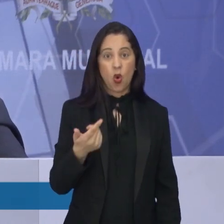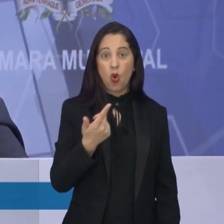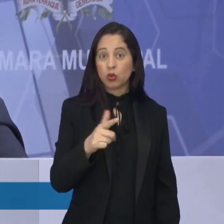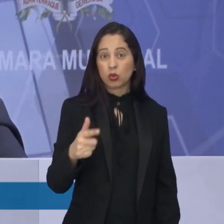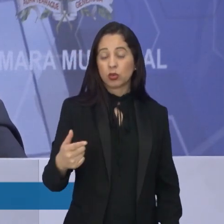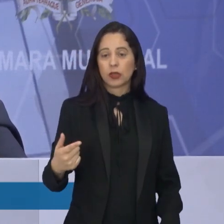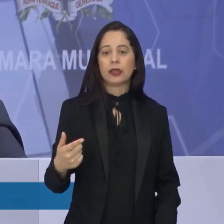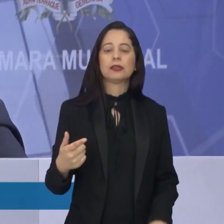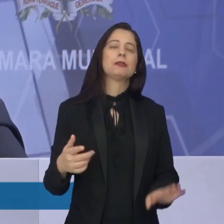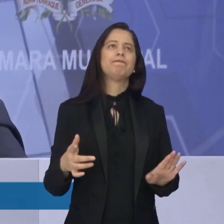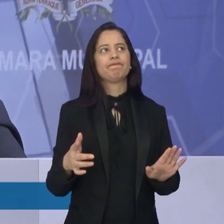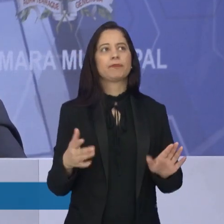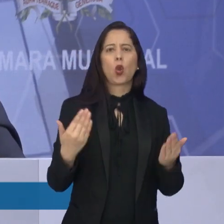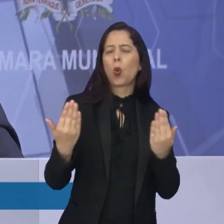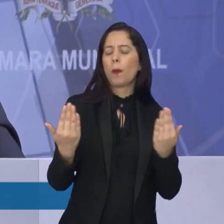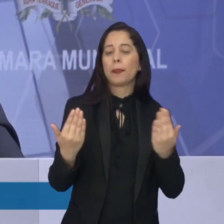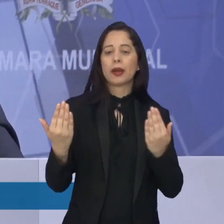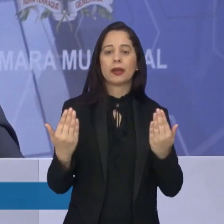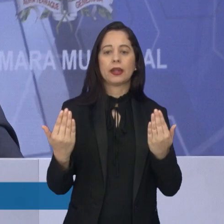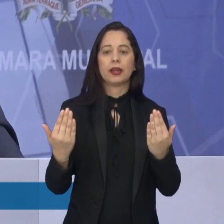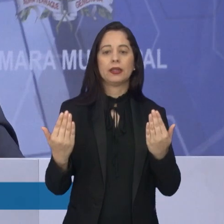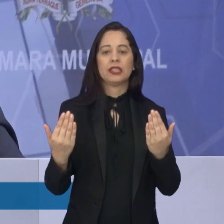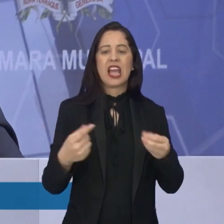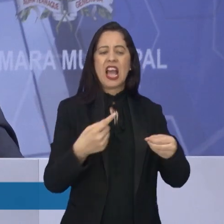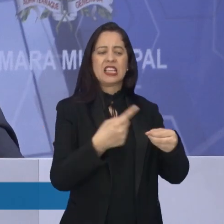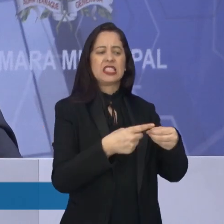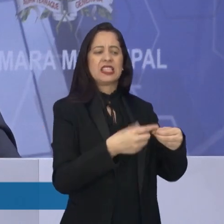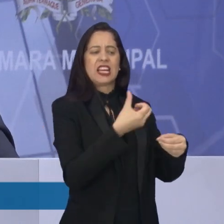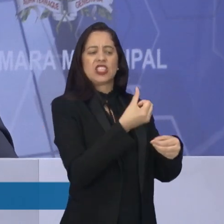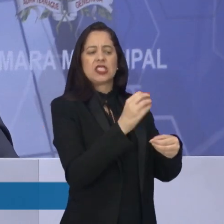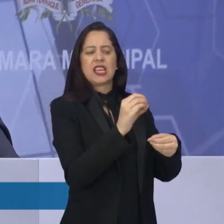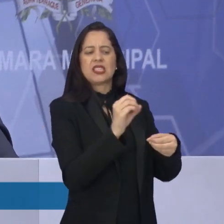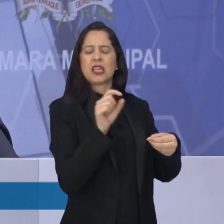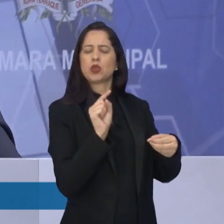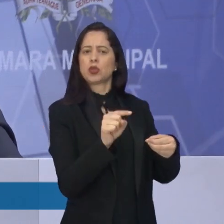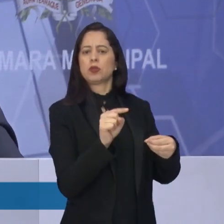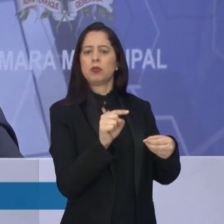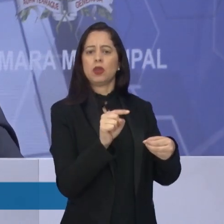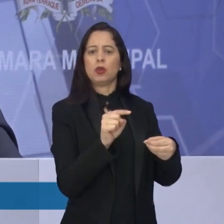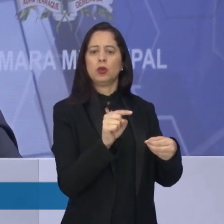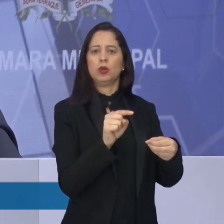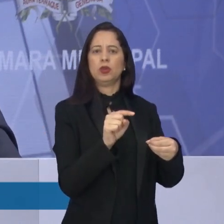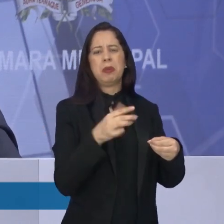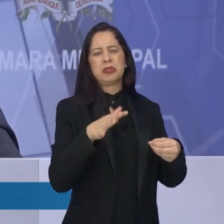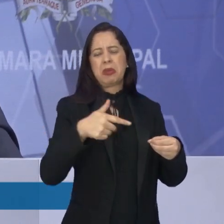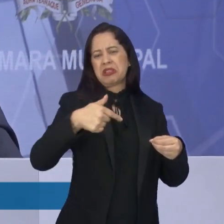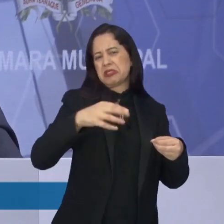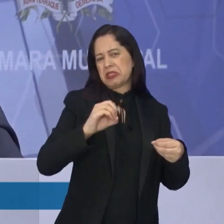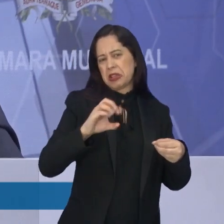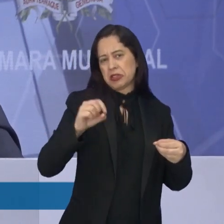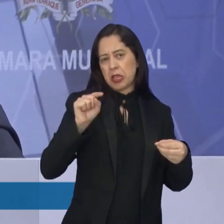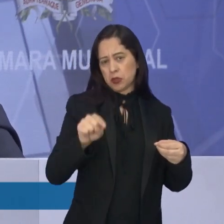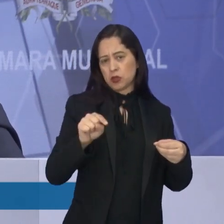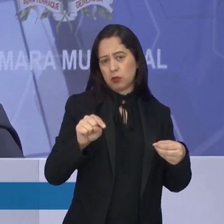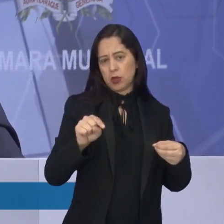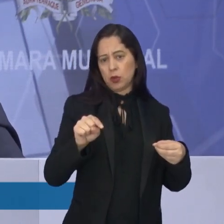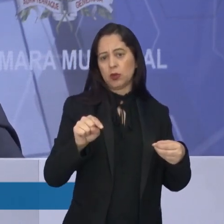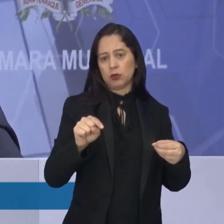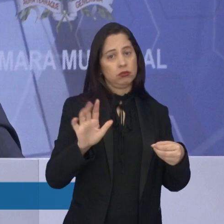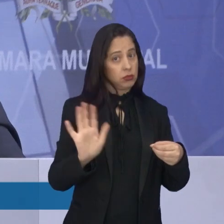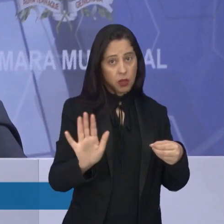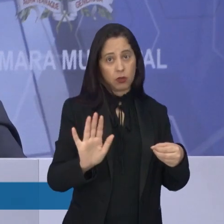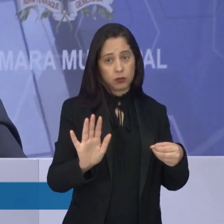grande, vamos definir cidade grande, mais de 600 mil habitantes. Eu podia pegar só 700 mil, que é onde São José começa.